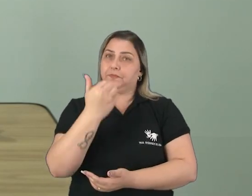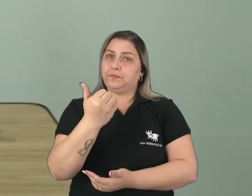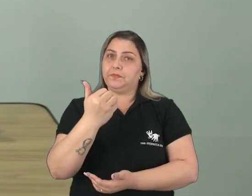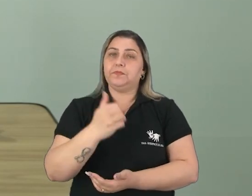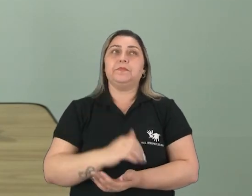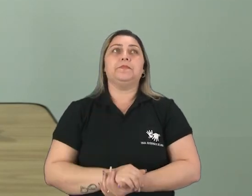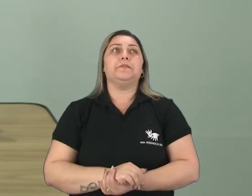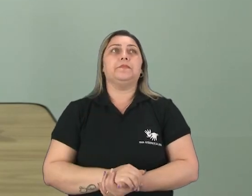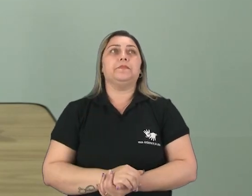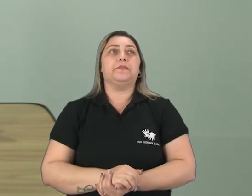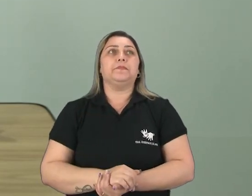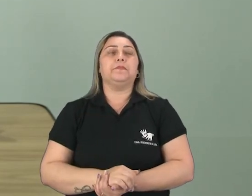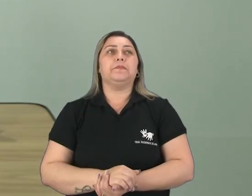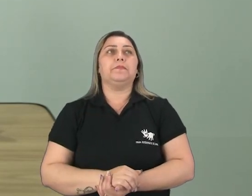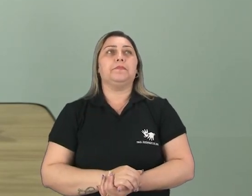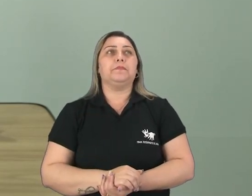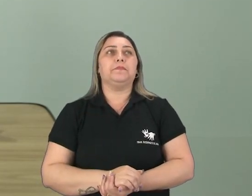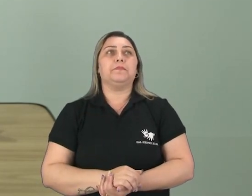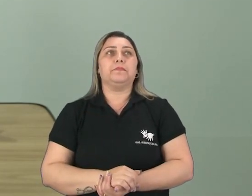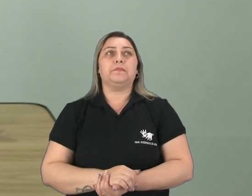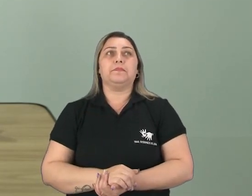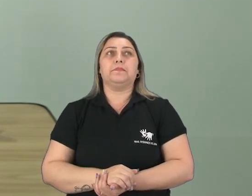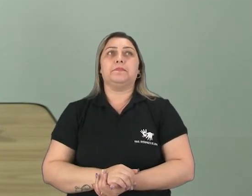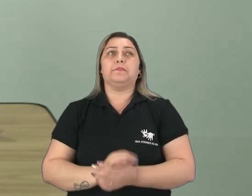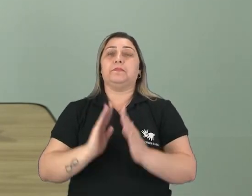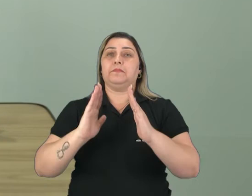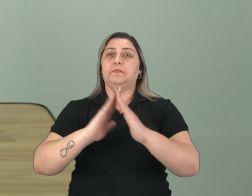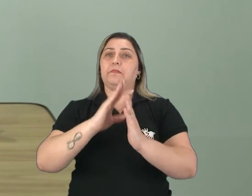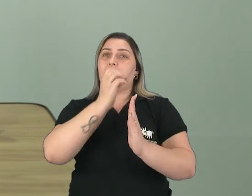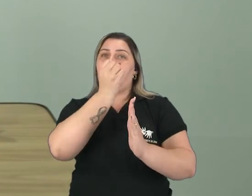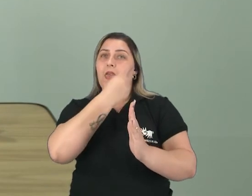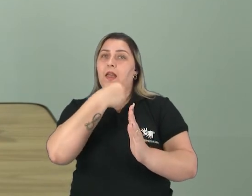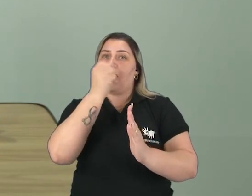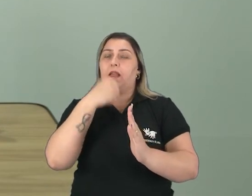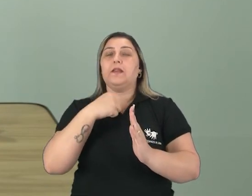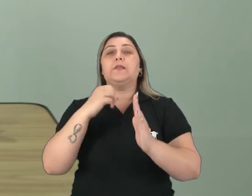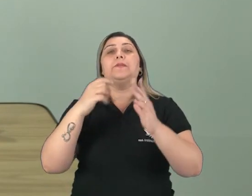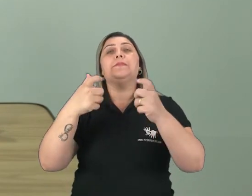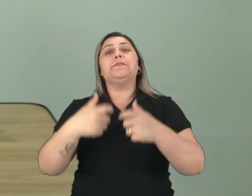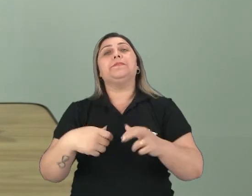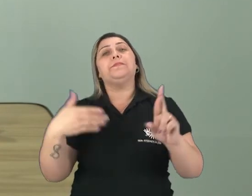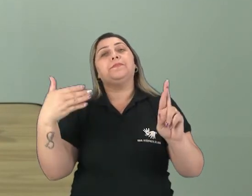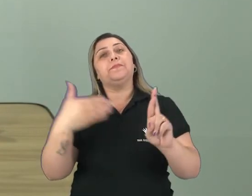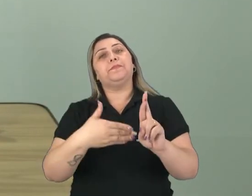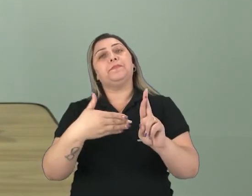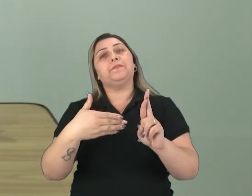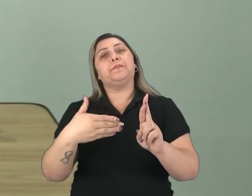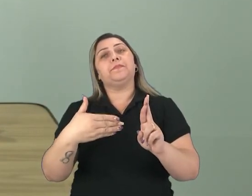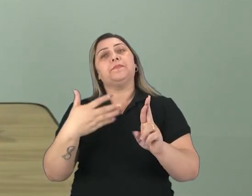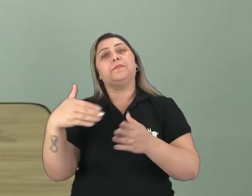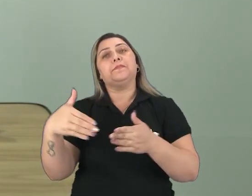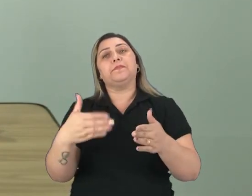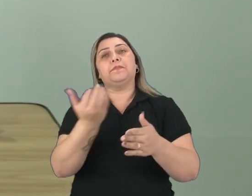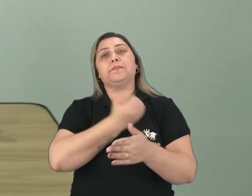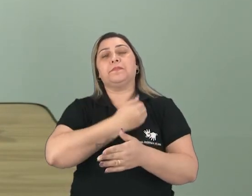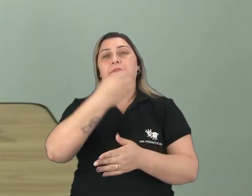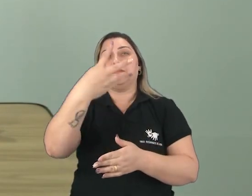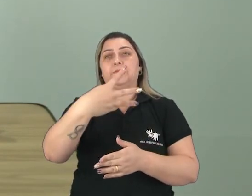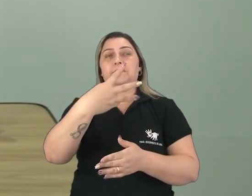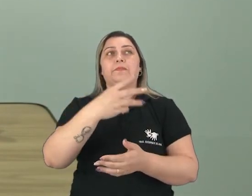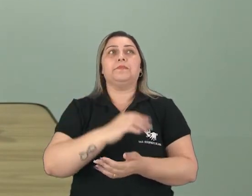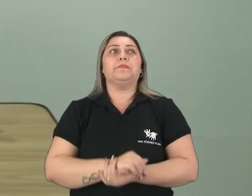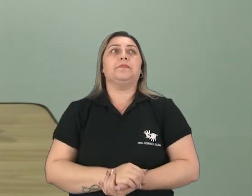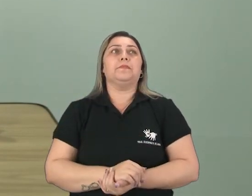sorveteria. Isso mesmo. A sorveteria é um ponto de referência do caminho número